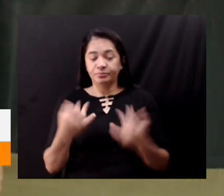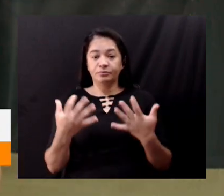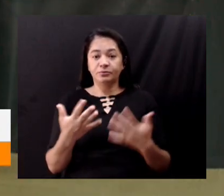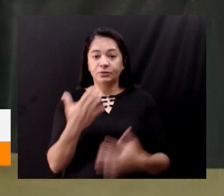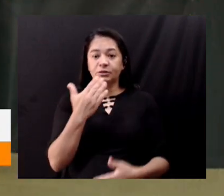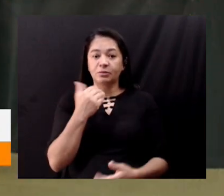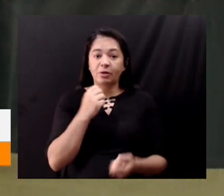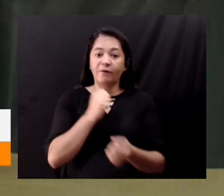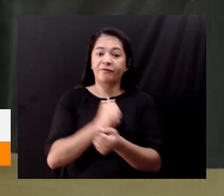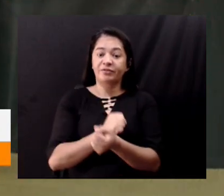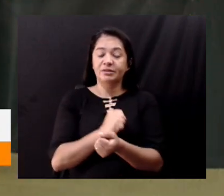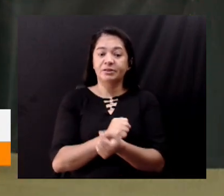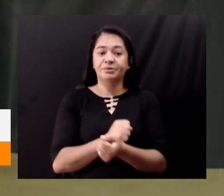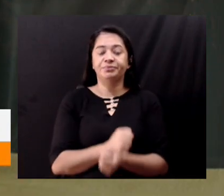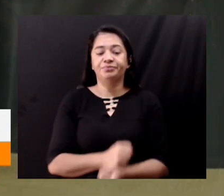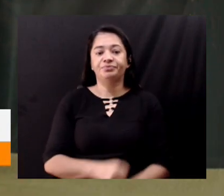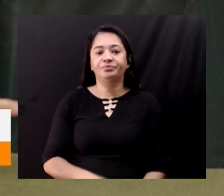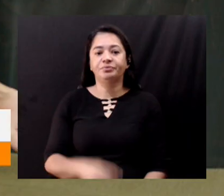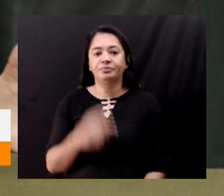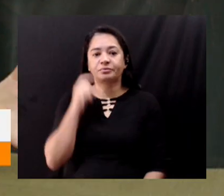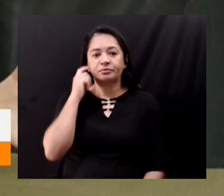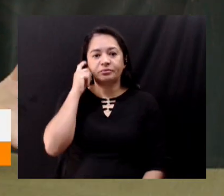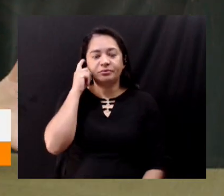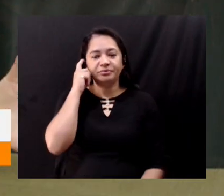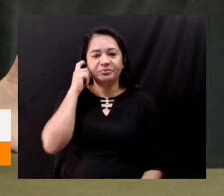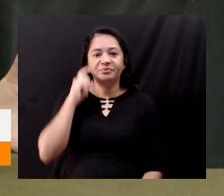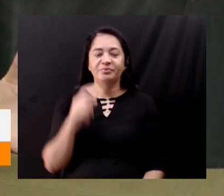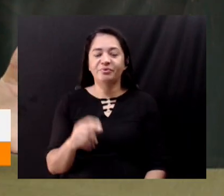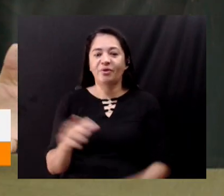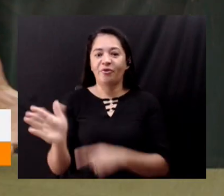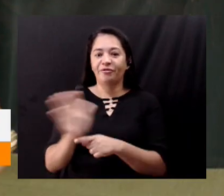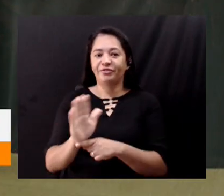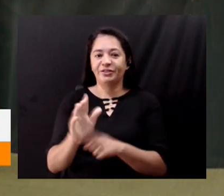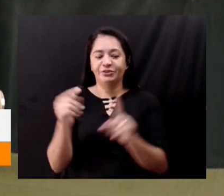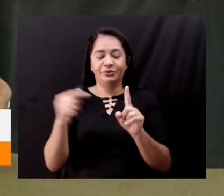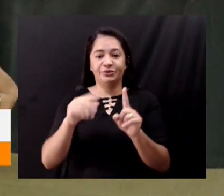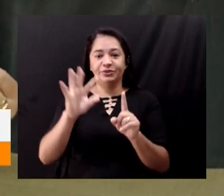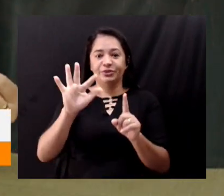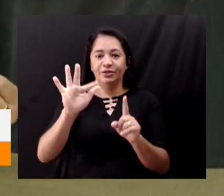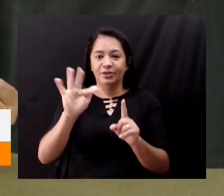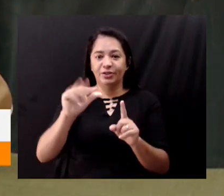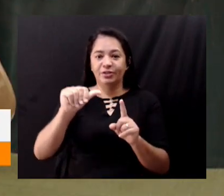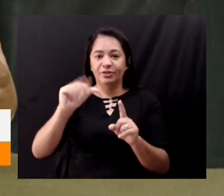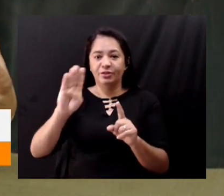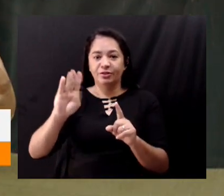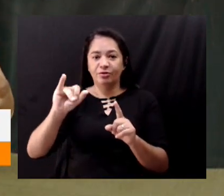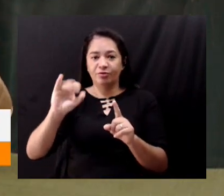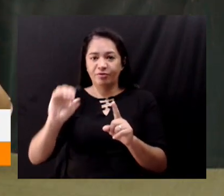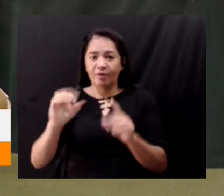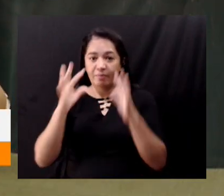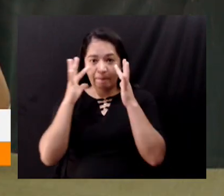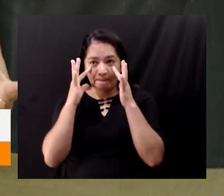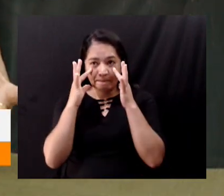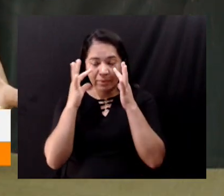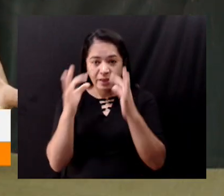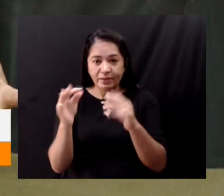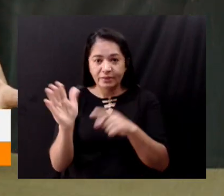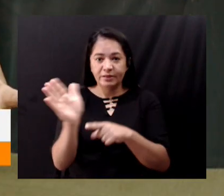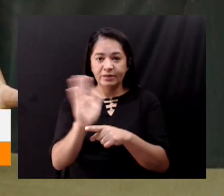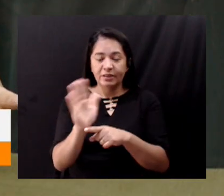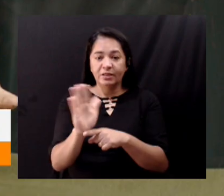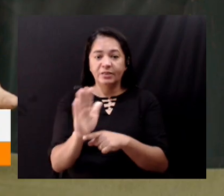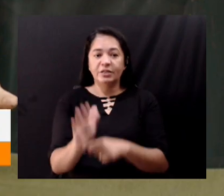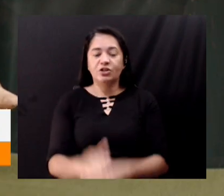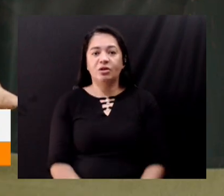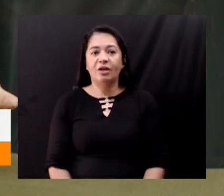tem um vídeo do Fábio Porchat, que ele fala do açúcar. Eu quero que você preste bem atenção nos olhos dele, na maneira que